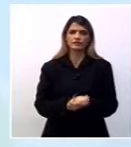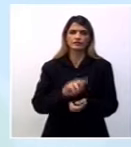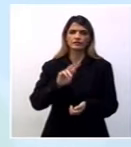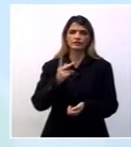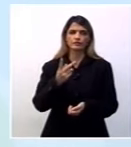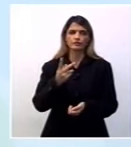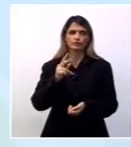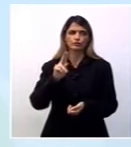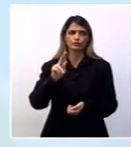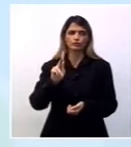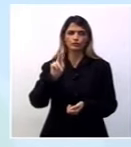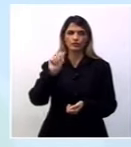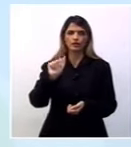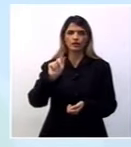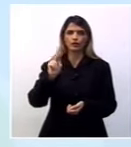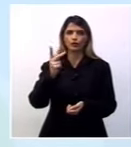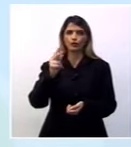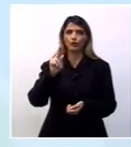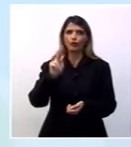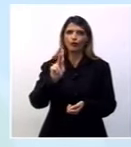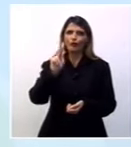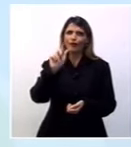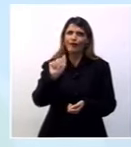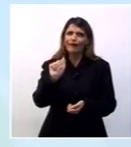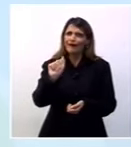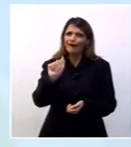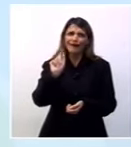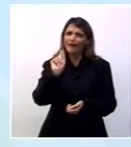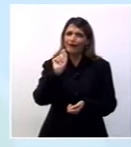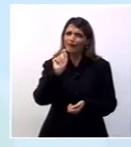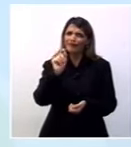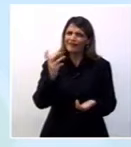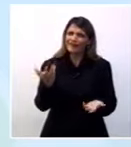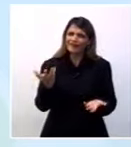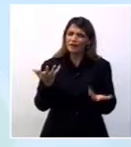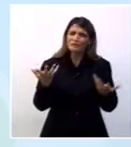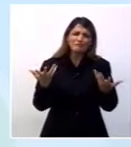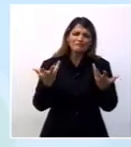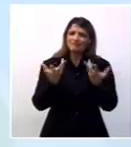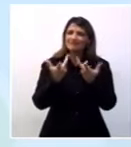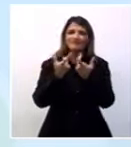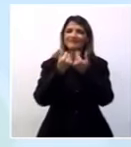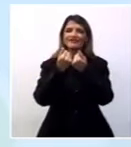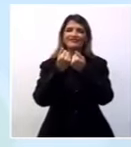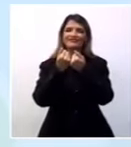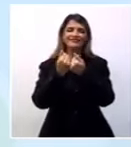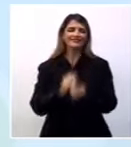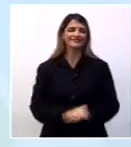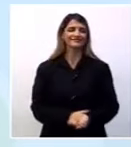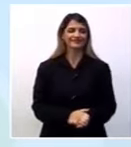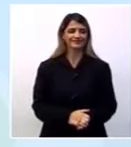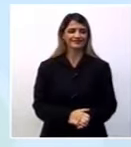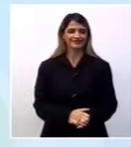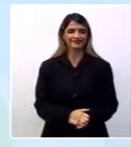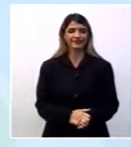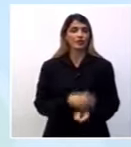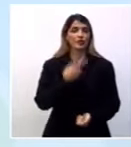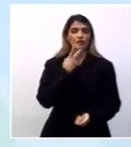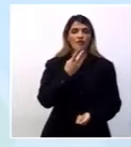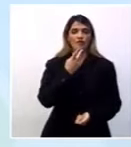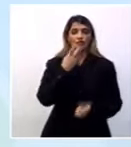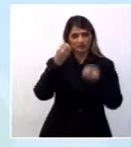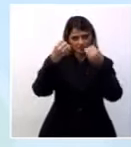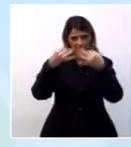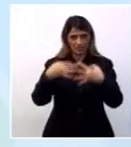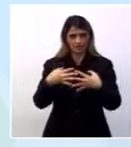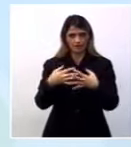essa luta, ela é magnífica, né? Eu quero falar um pouquinho mais sobre ela.